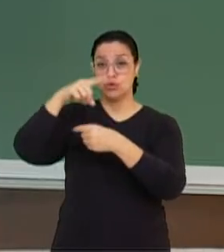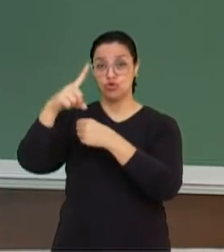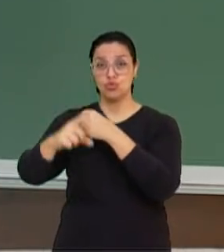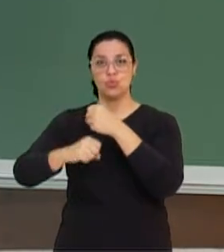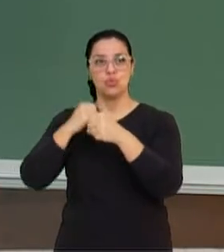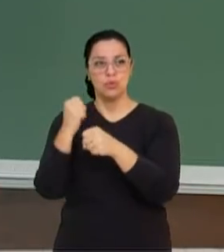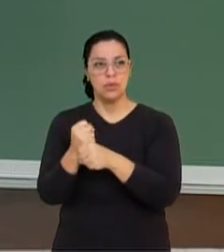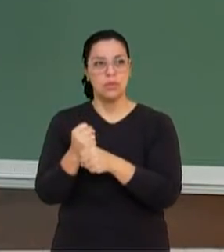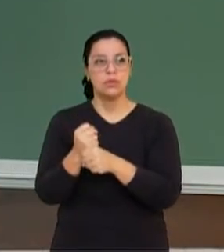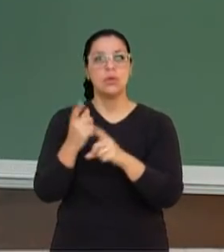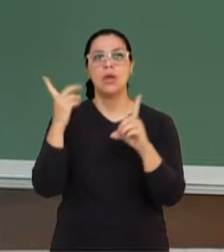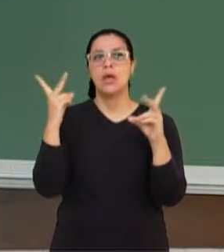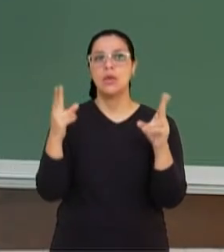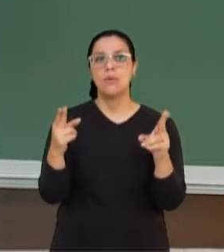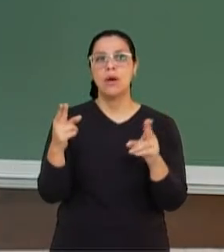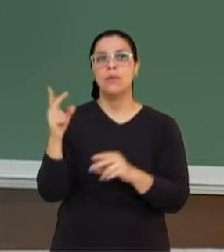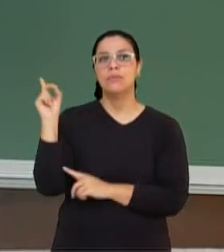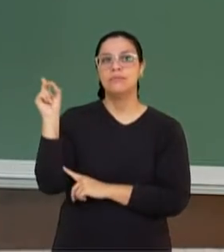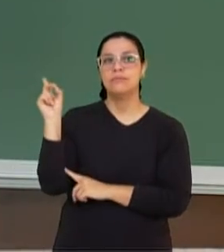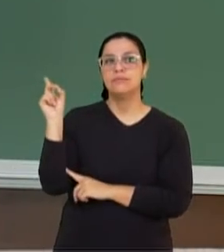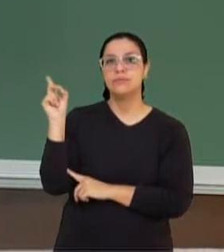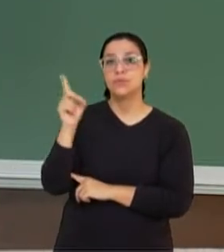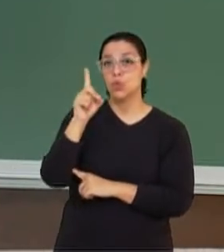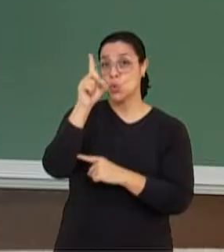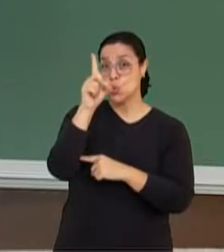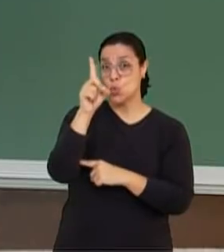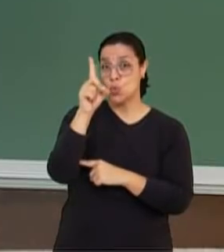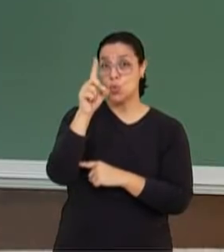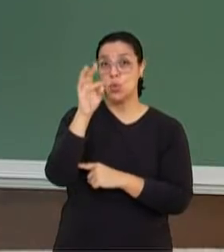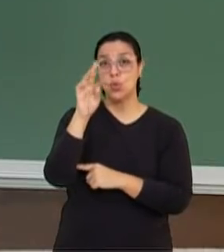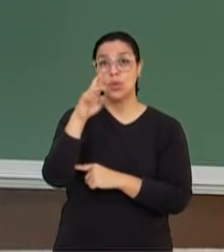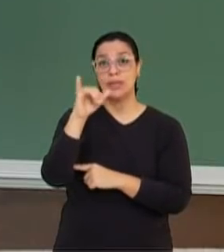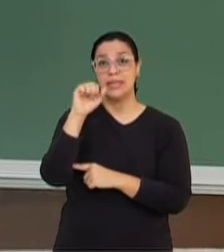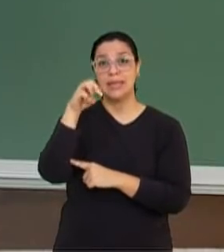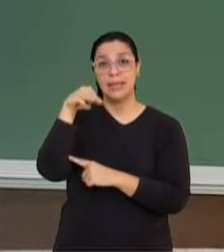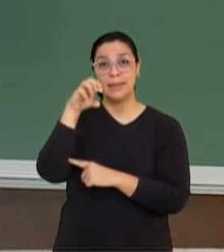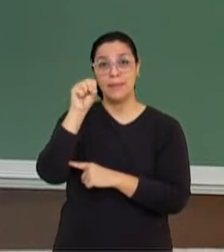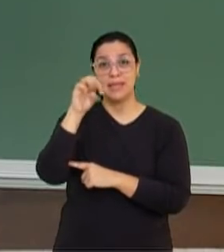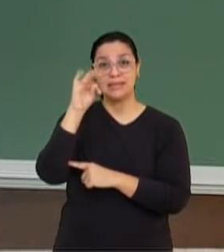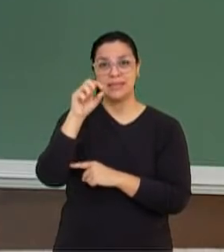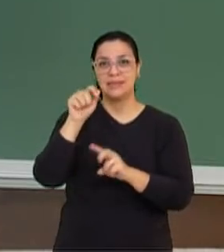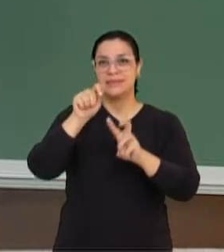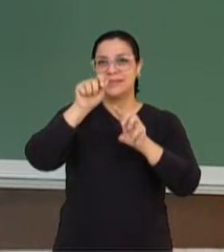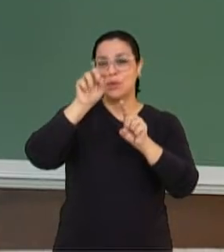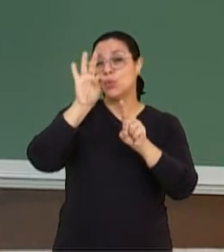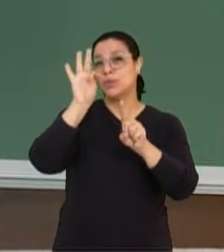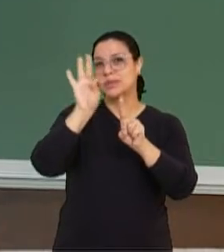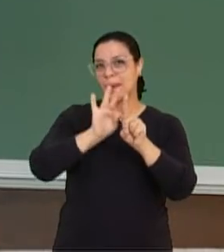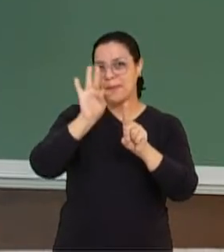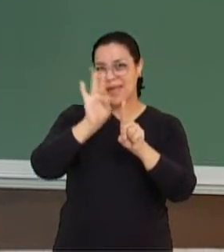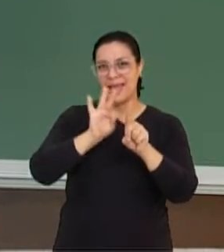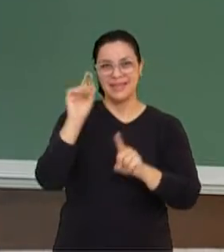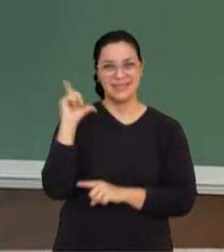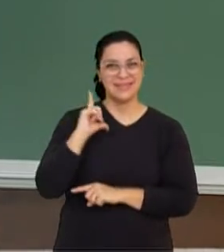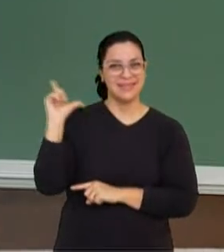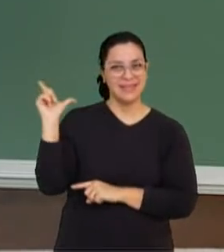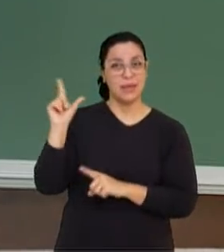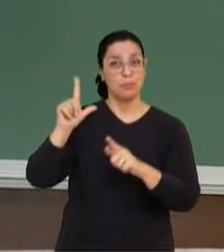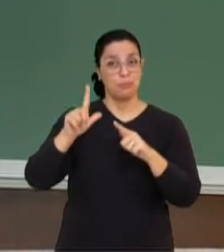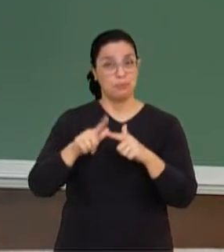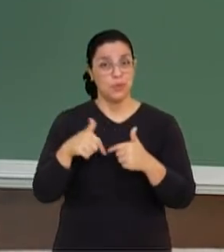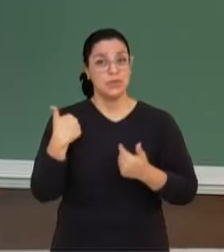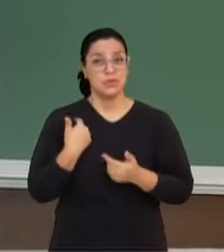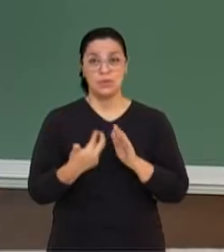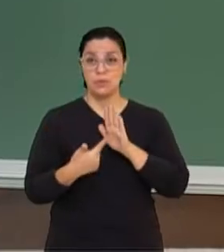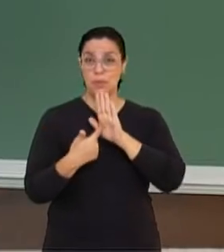corresponde exatamente a, um trimestre, não é verdade? Então, nós temos um trimestre. Além